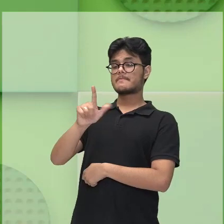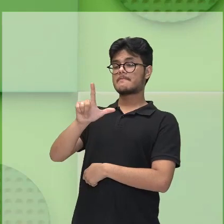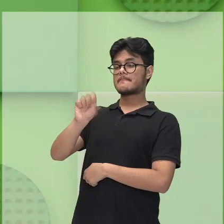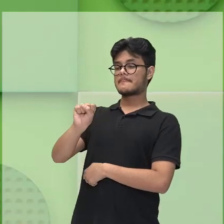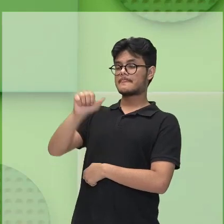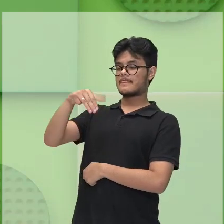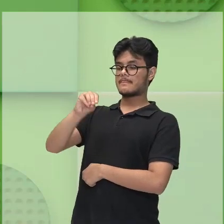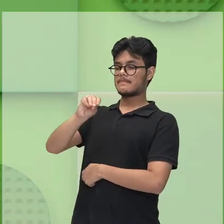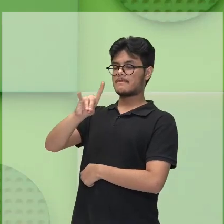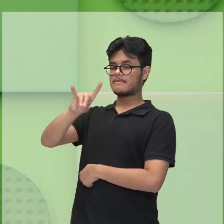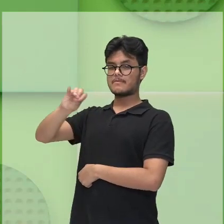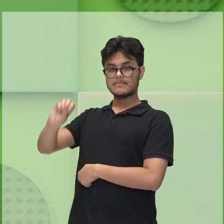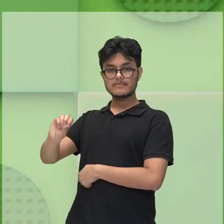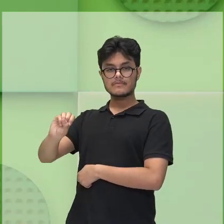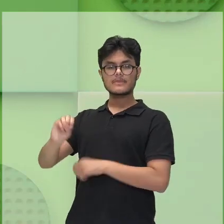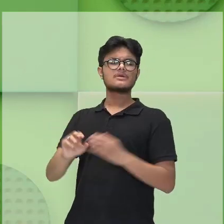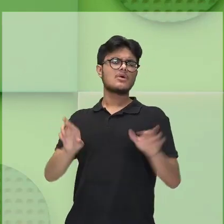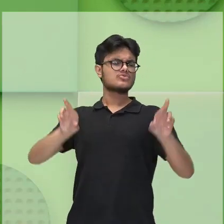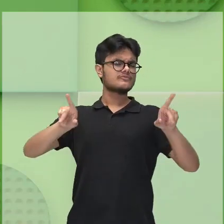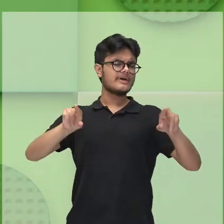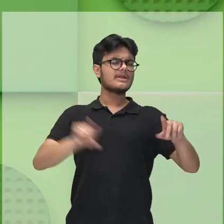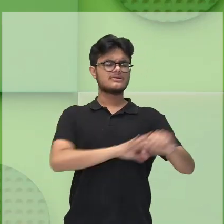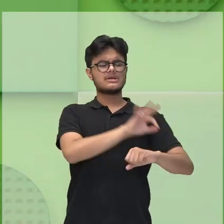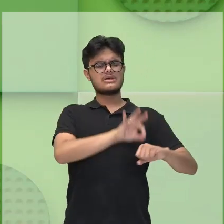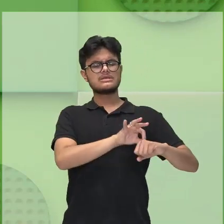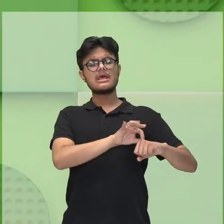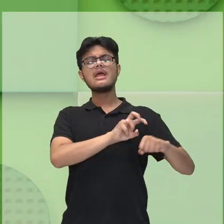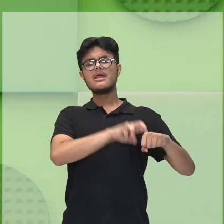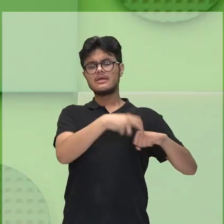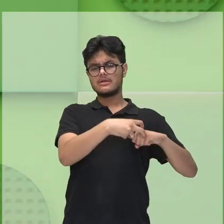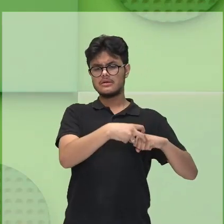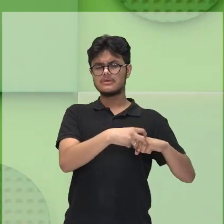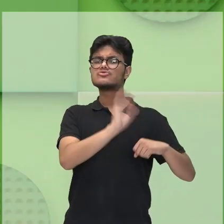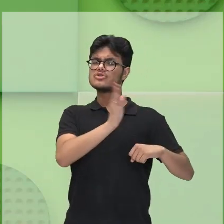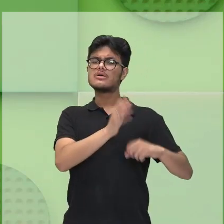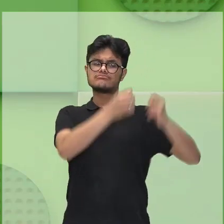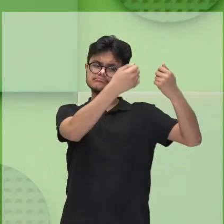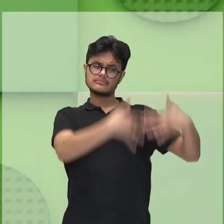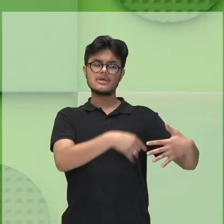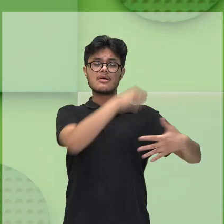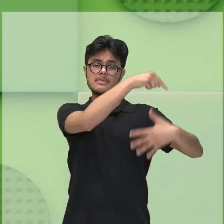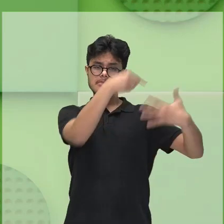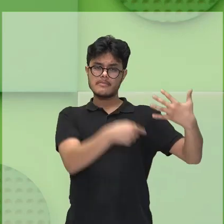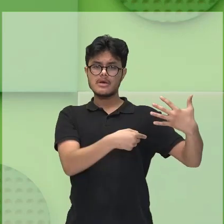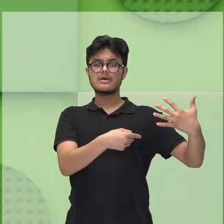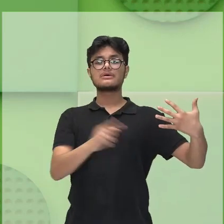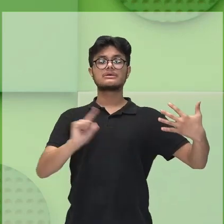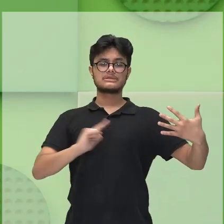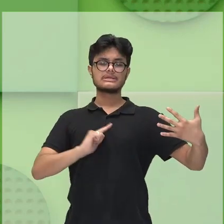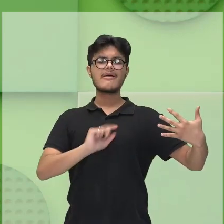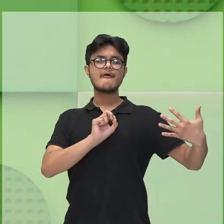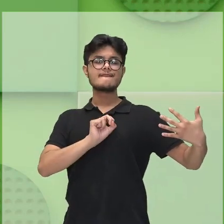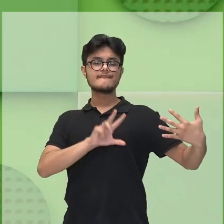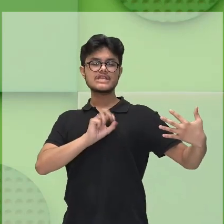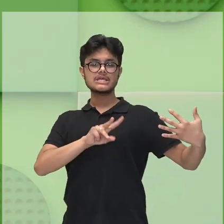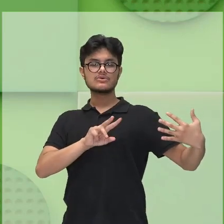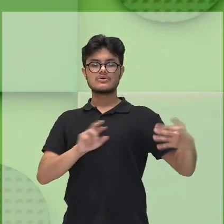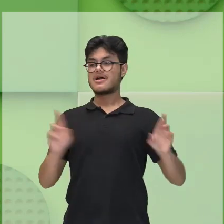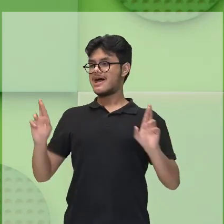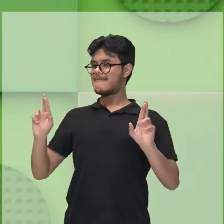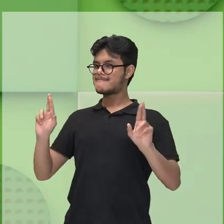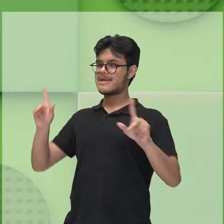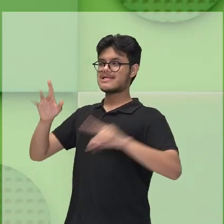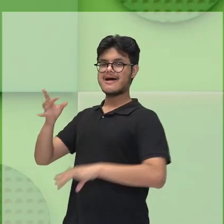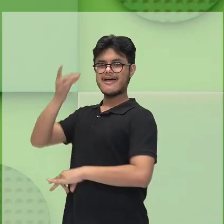né? Então, diferente ali da dengue e dessas doenças que a gente falou anteriormente, que nós temos vírus envolvidos,